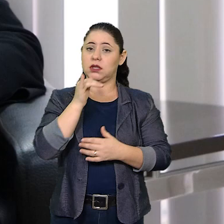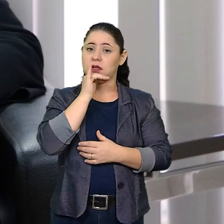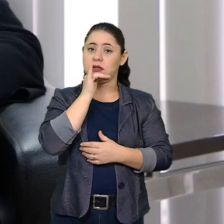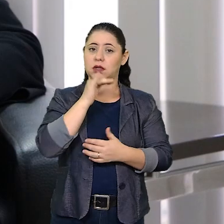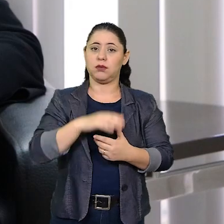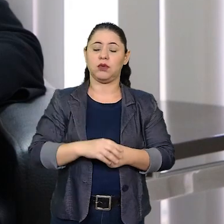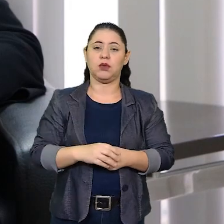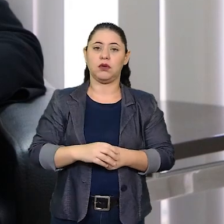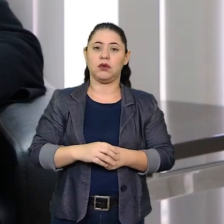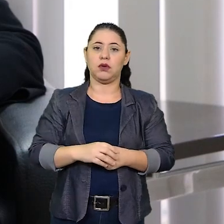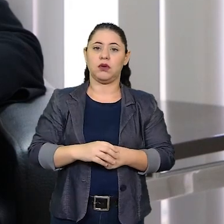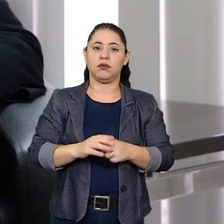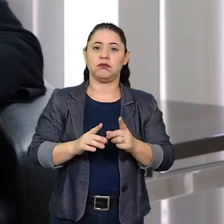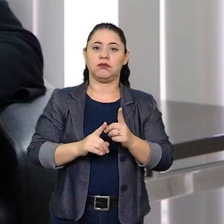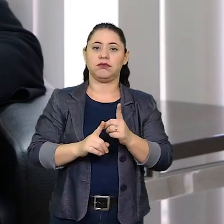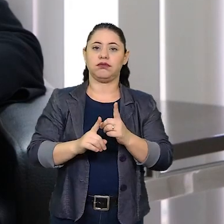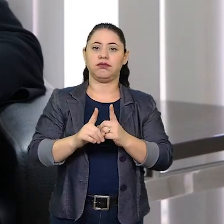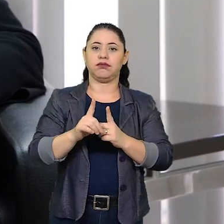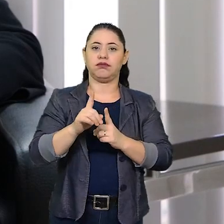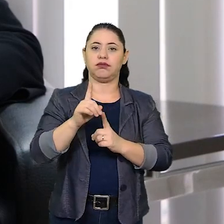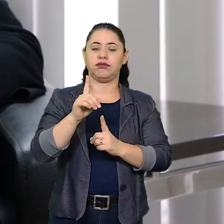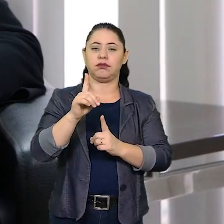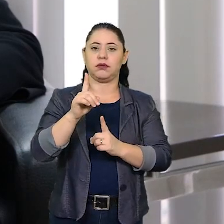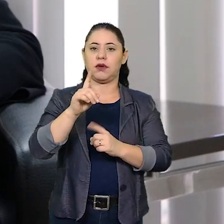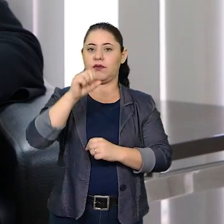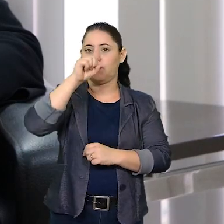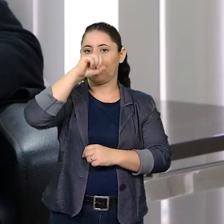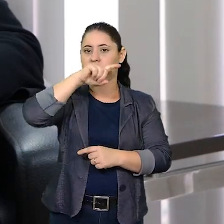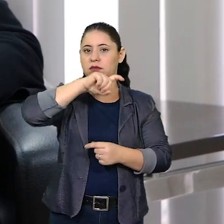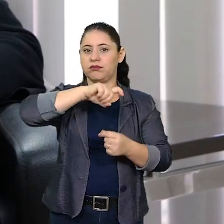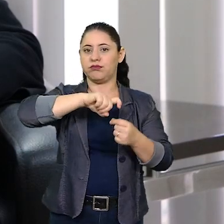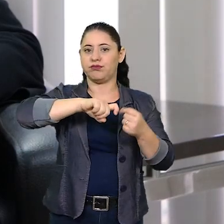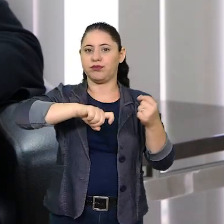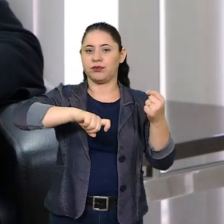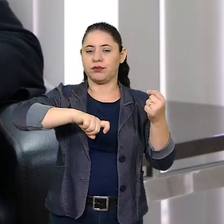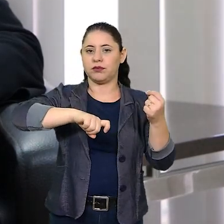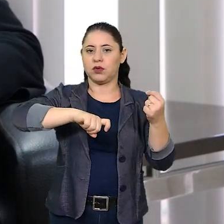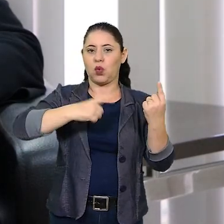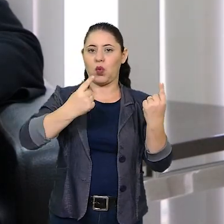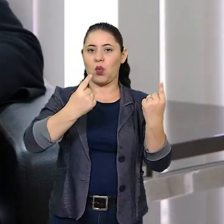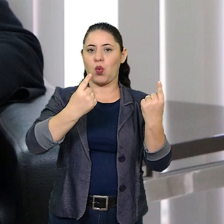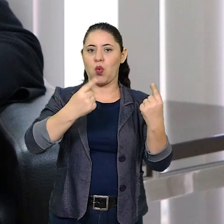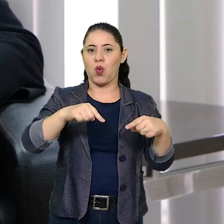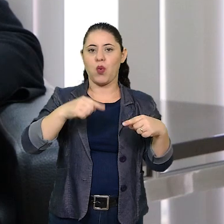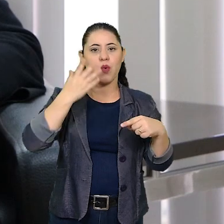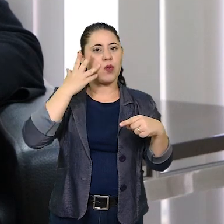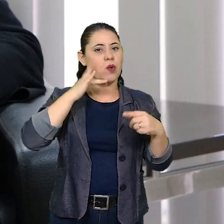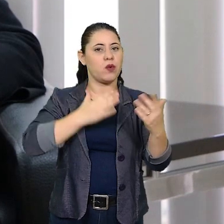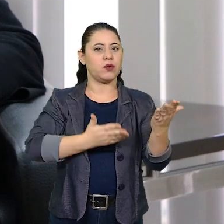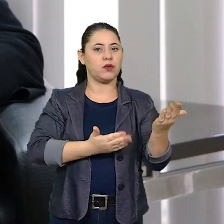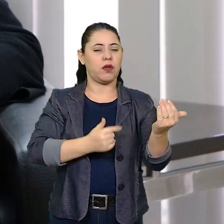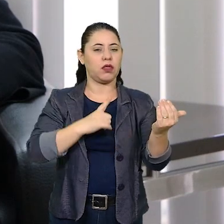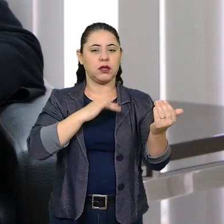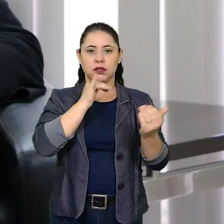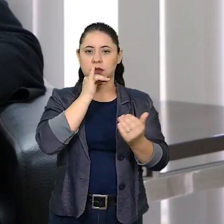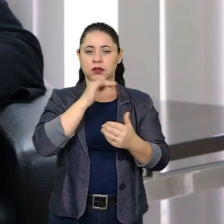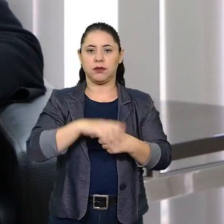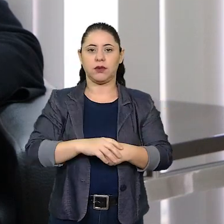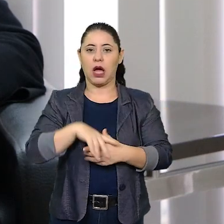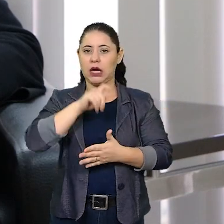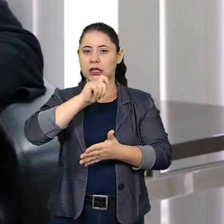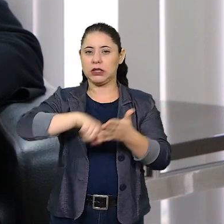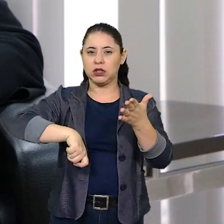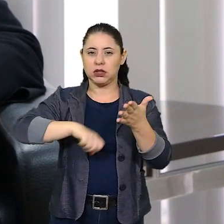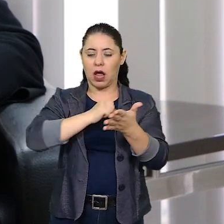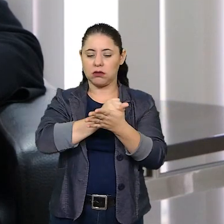hoje, por exemplo, um altíssimo índice de violência sexual contra crianças e adolescentes. Nós temos, por